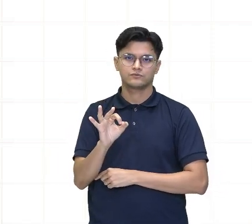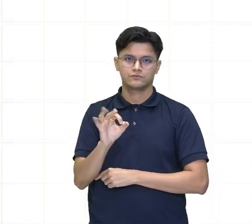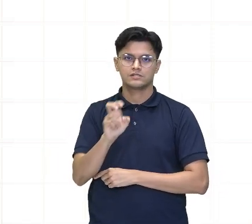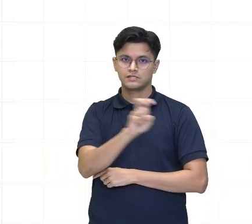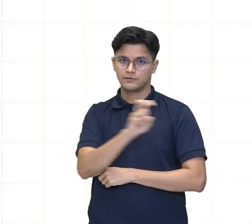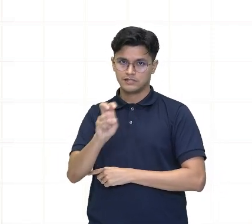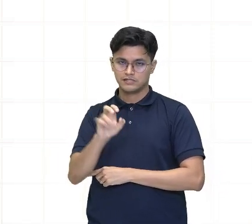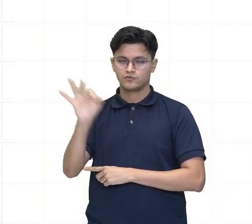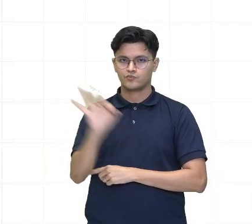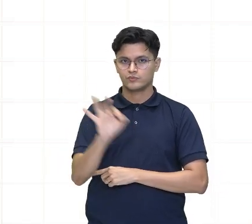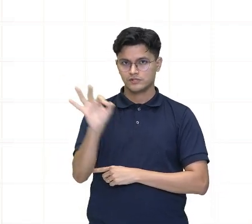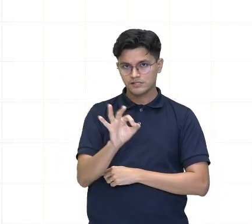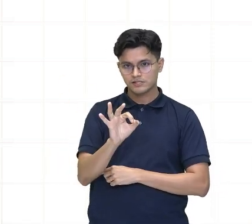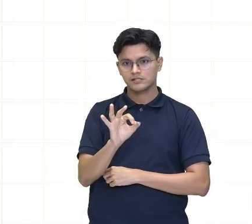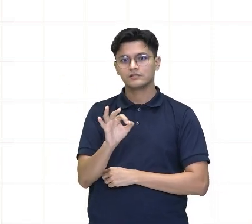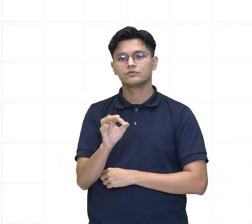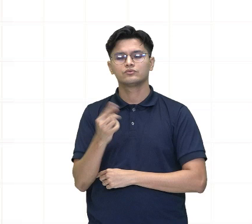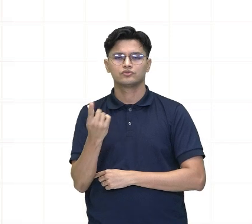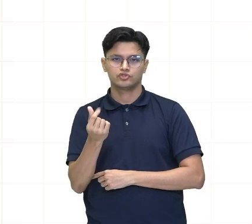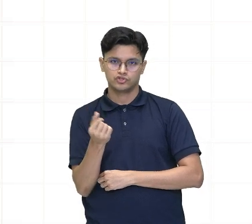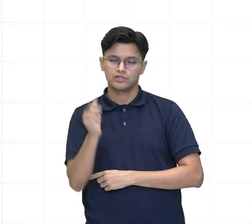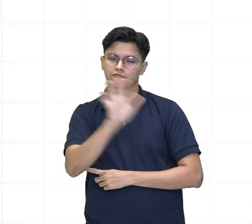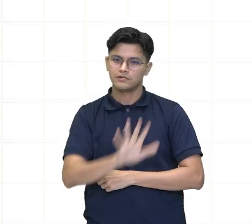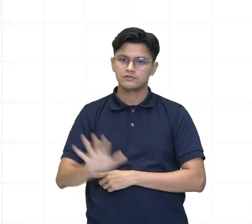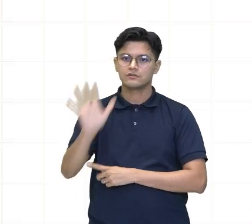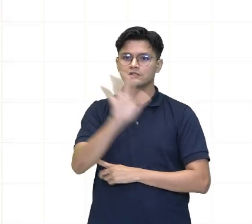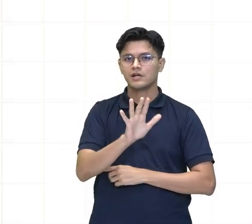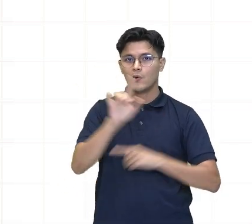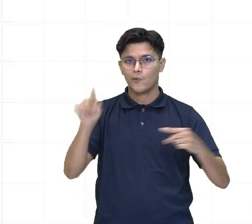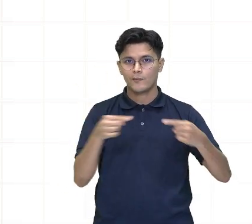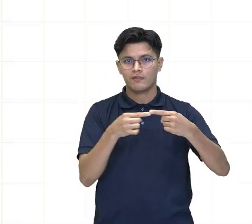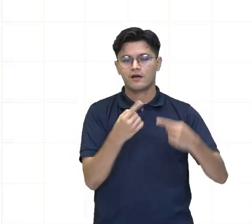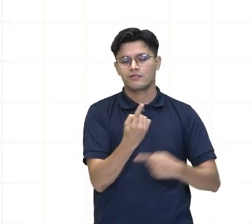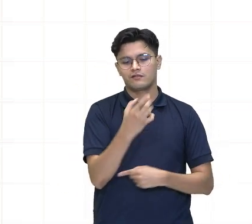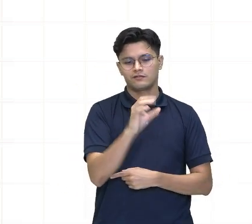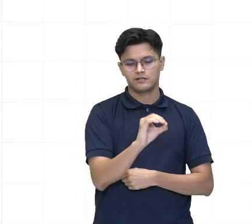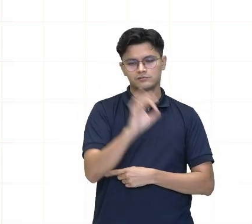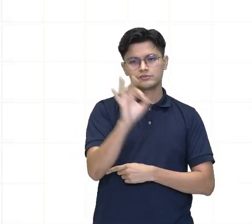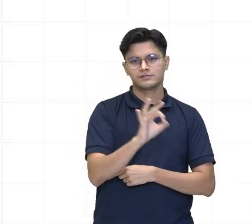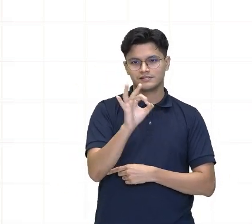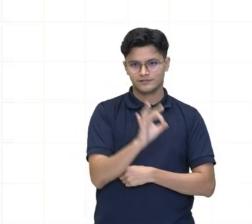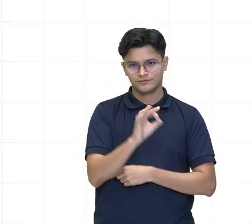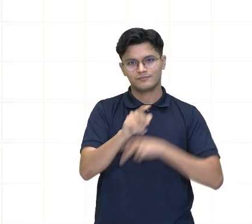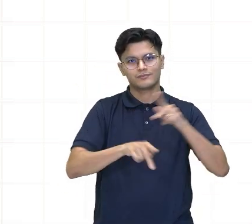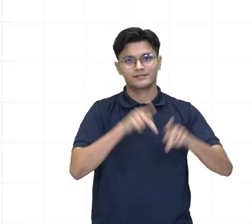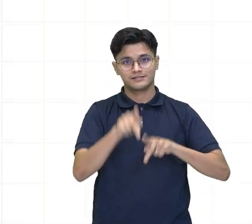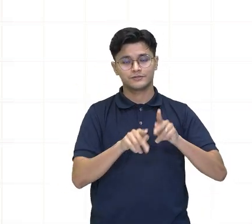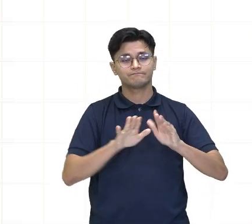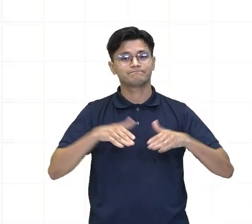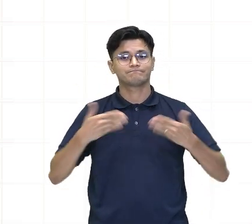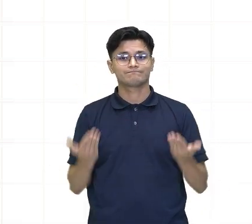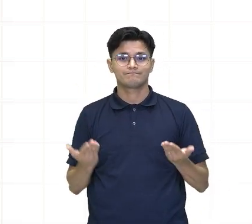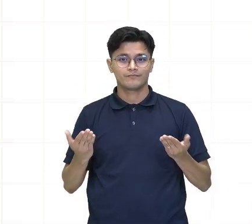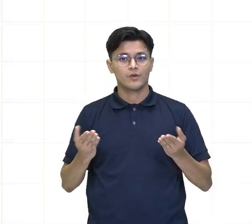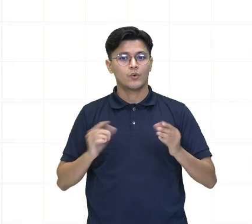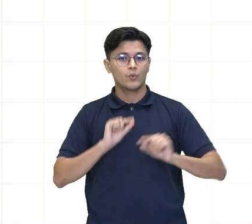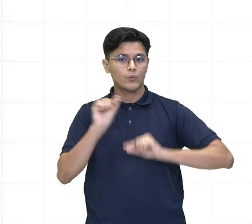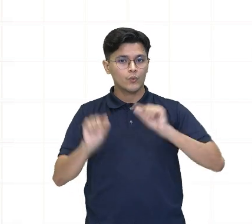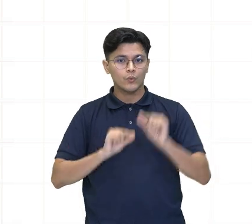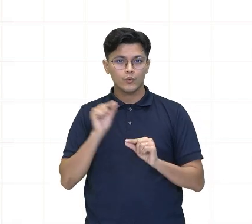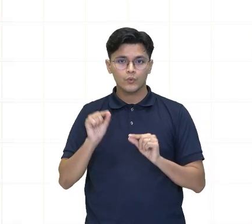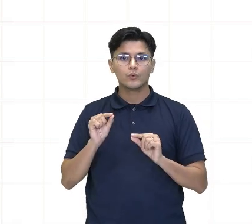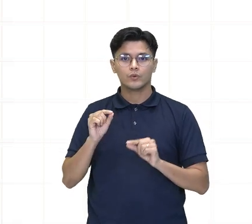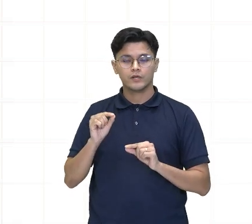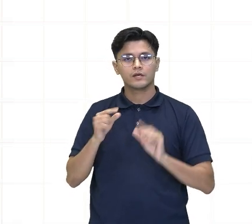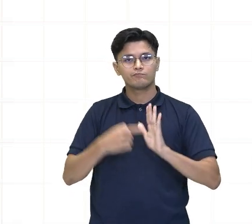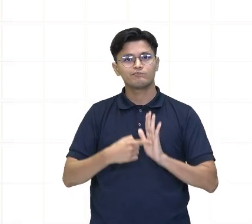mãos ali apenas de 10% da população. Então, isso mostra para a gente, né, através aí do gráfico, essa